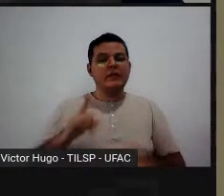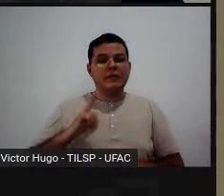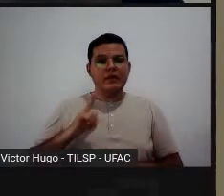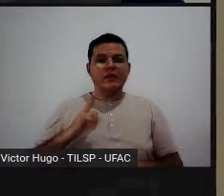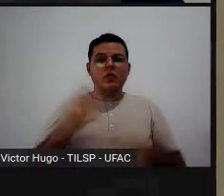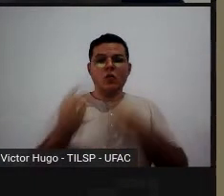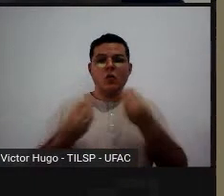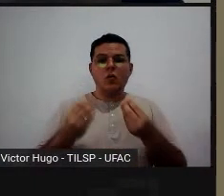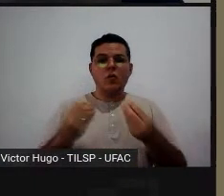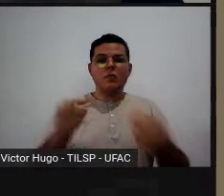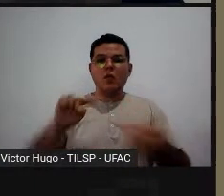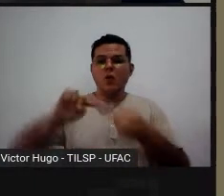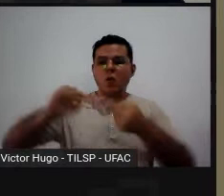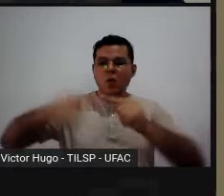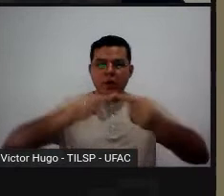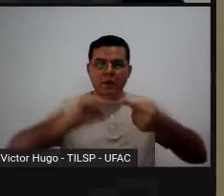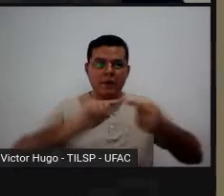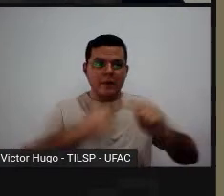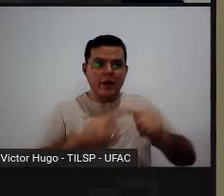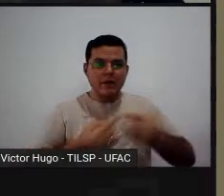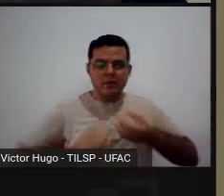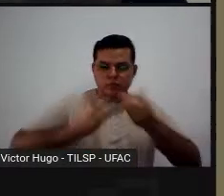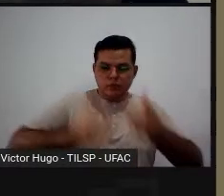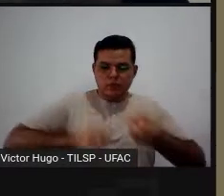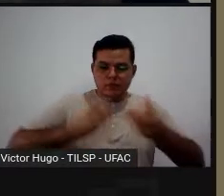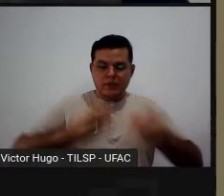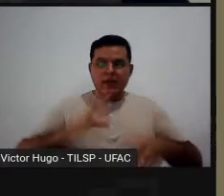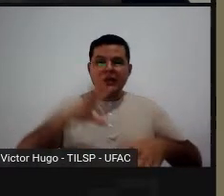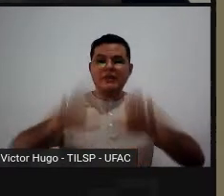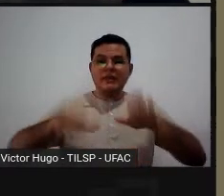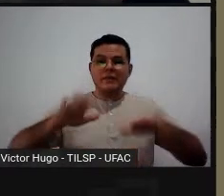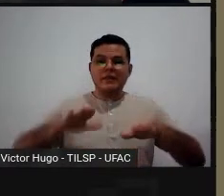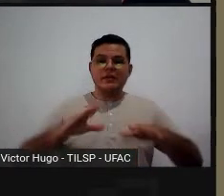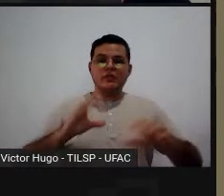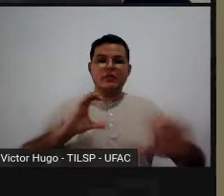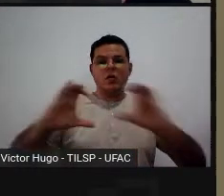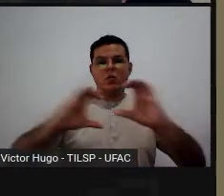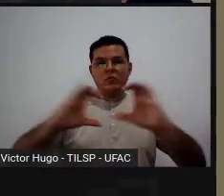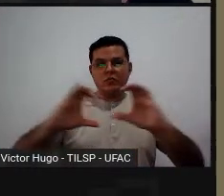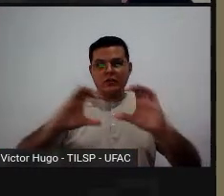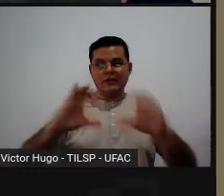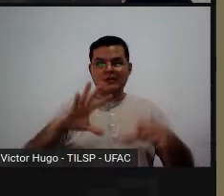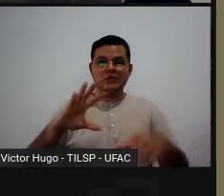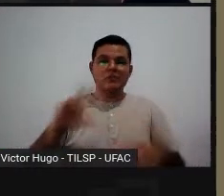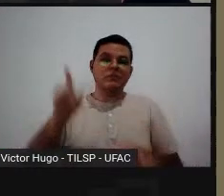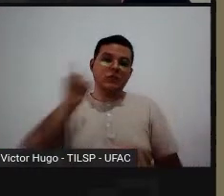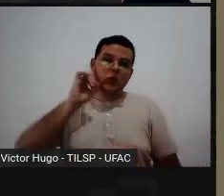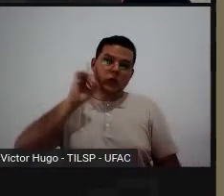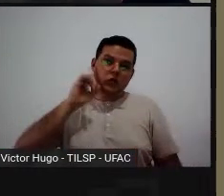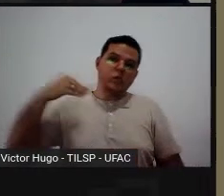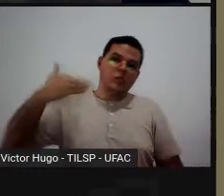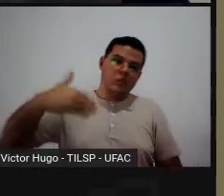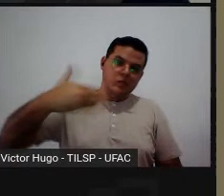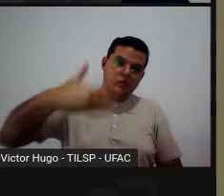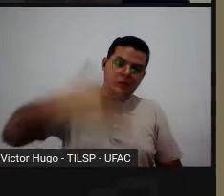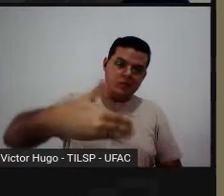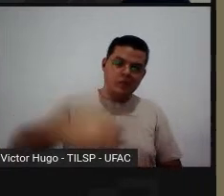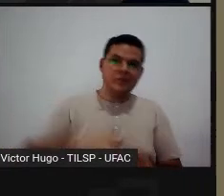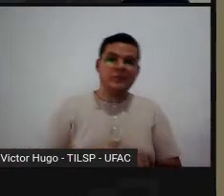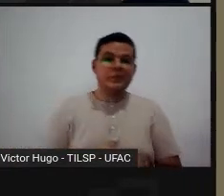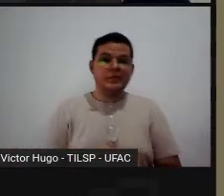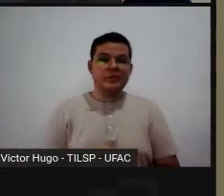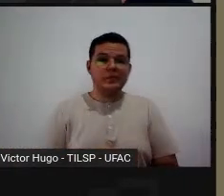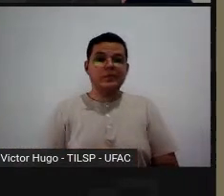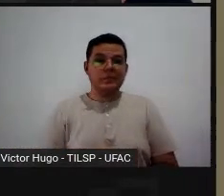cada situação de interação comunicativa a que são esportes diariamente. Veja que o plano, ele vai falar,